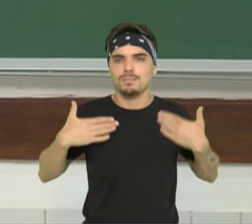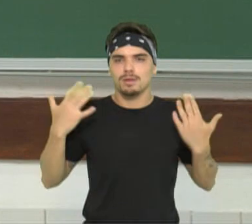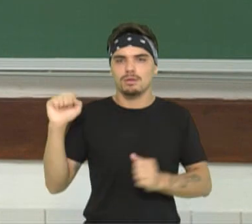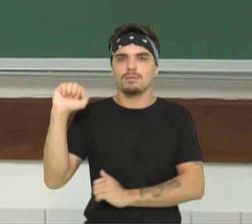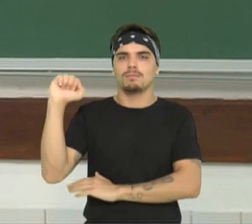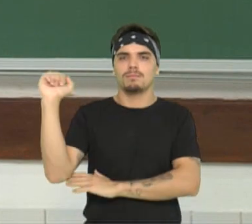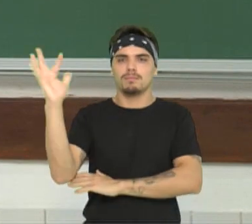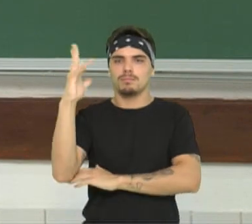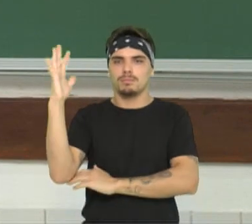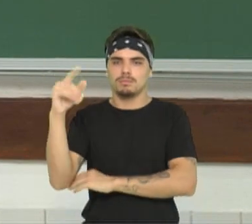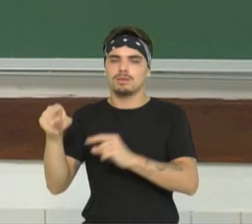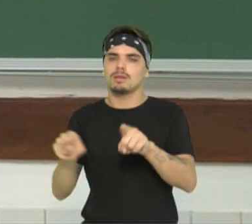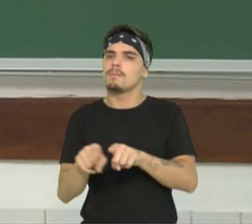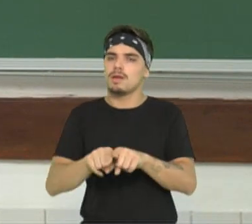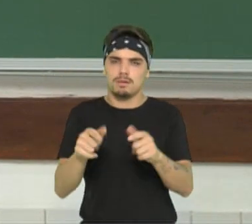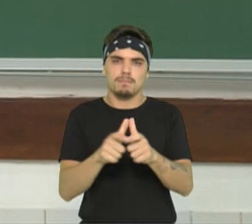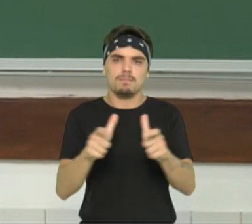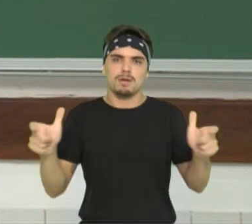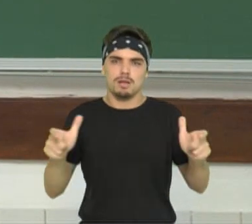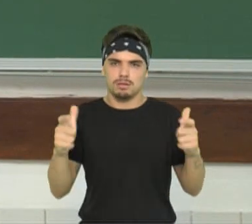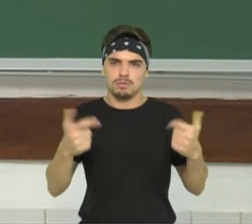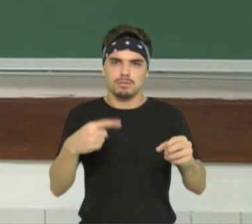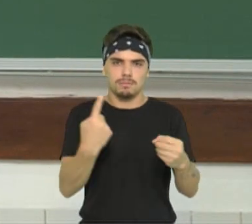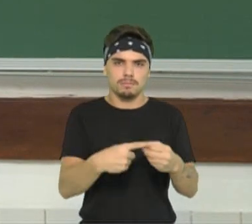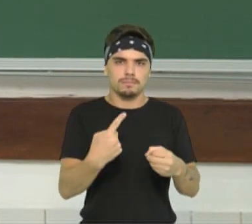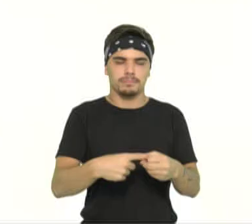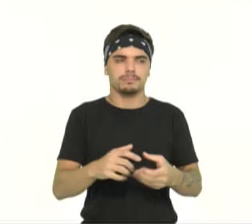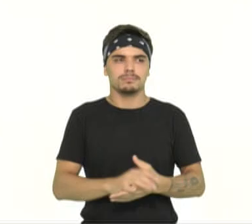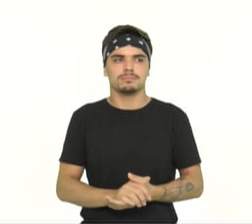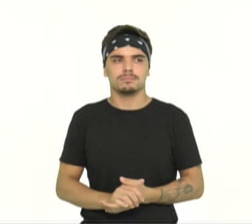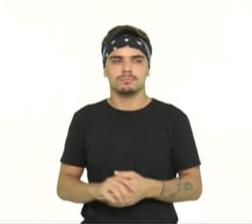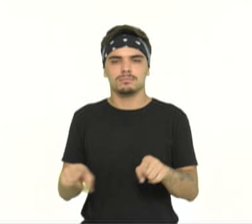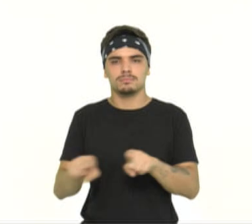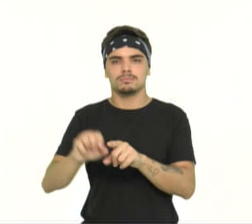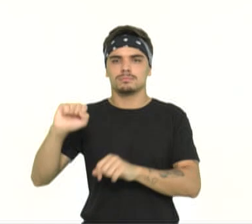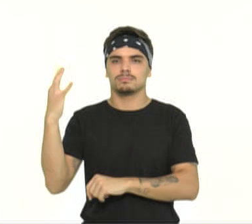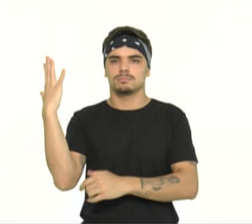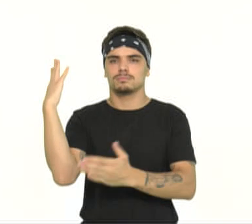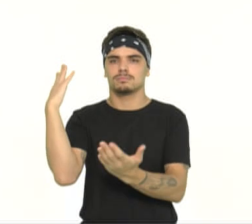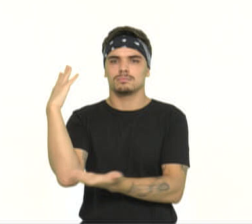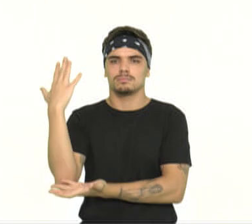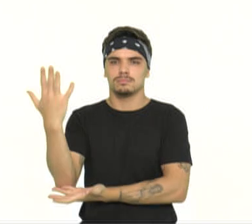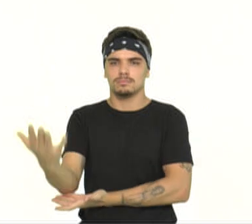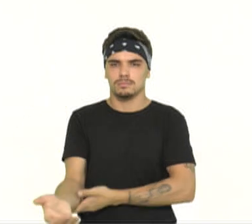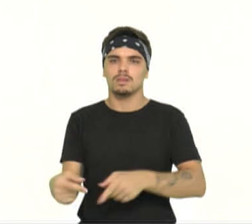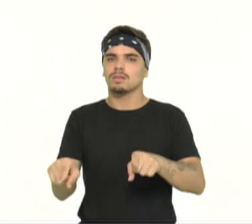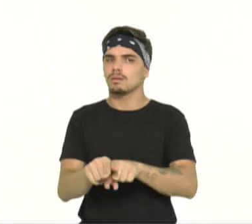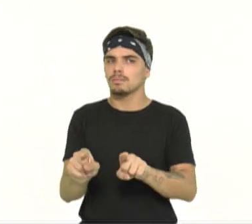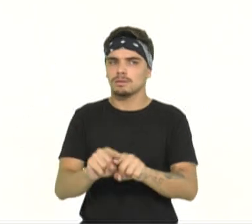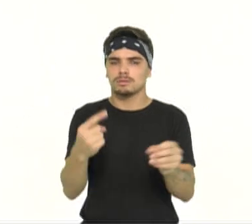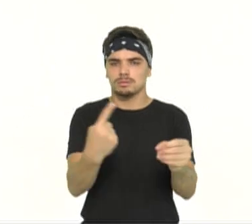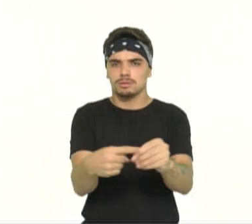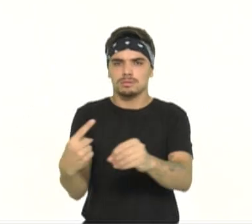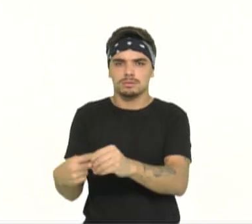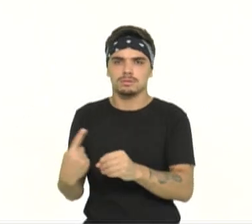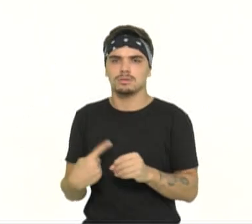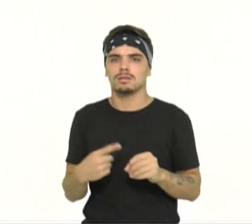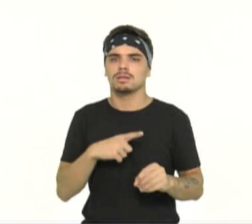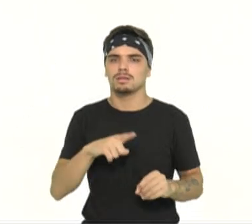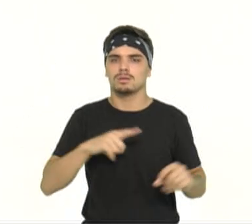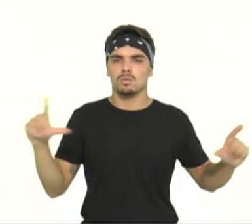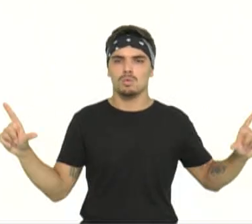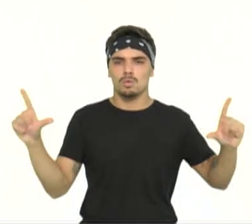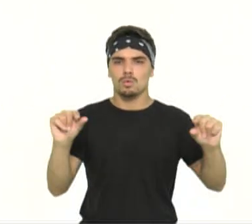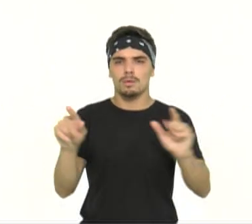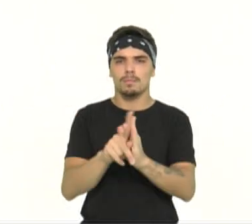ambientais também muito grandes nos ambientes urbanos. O desmatamento, visto que nas cidades a gente vai ter uma